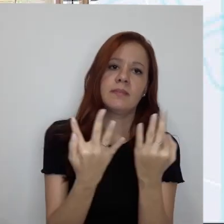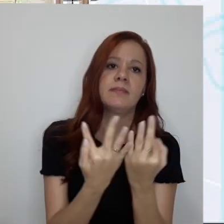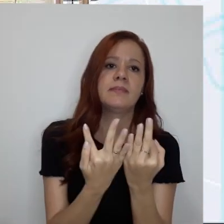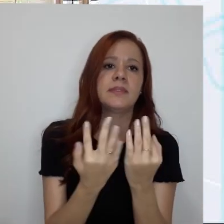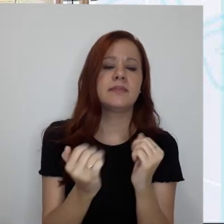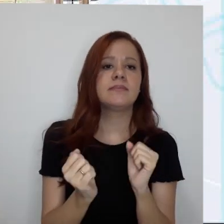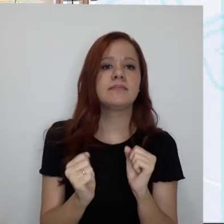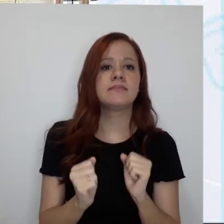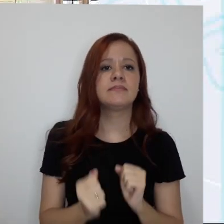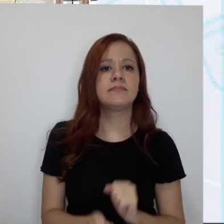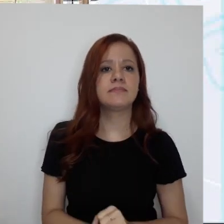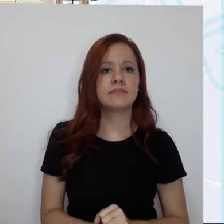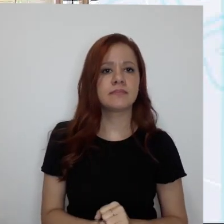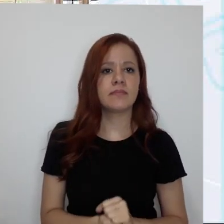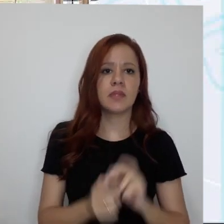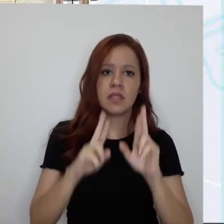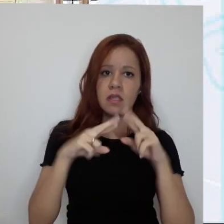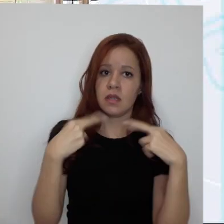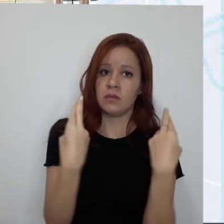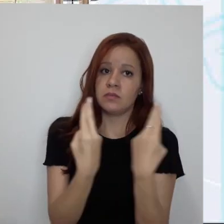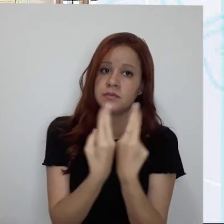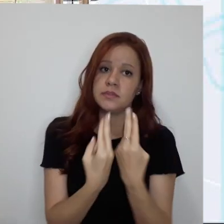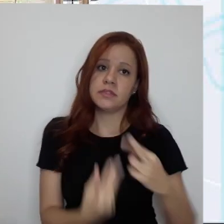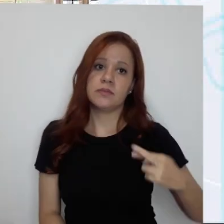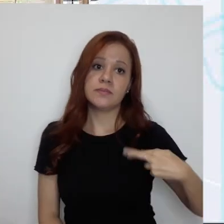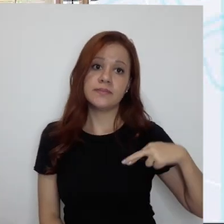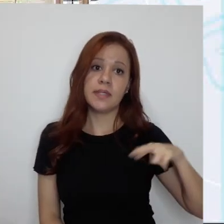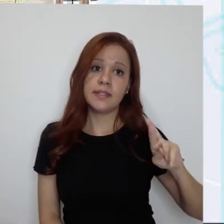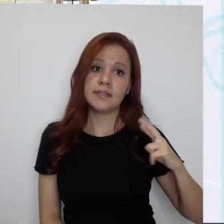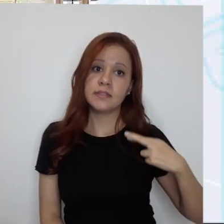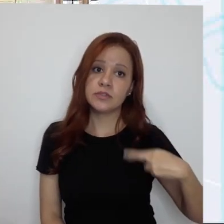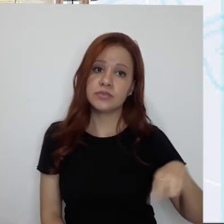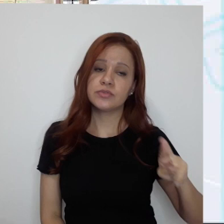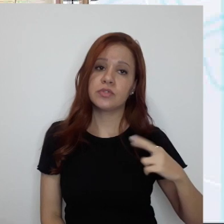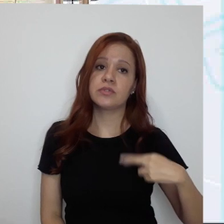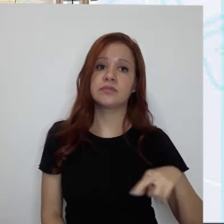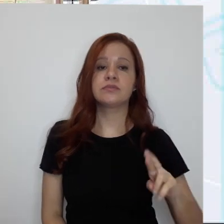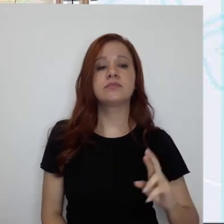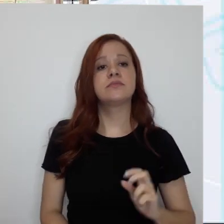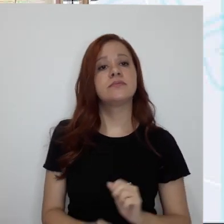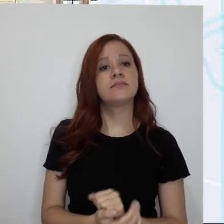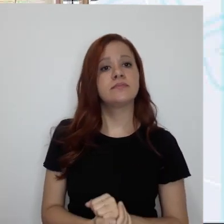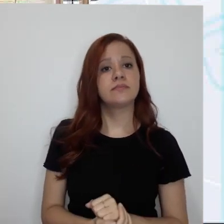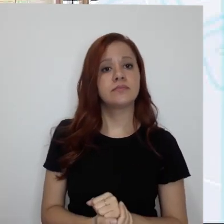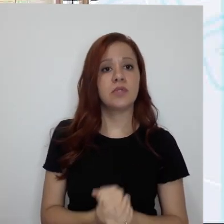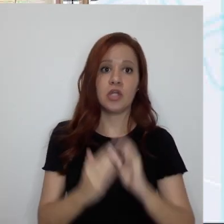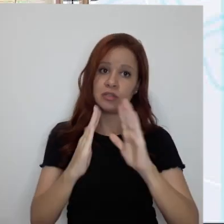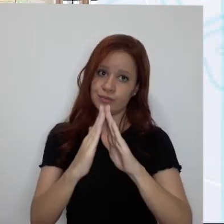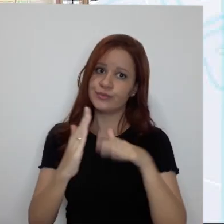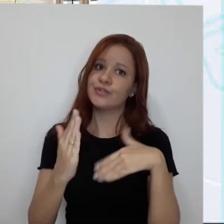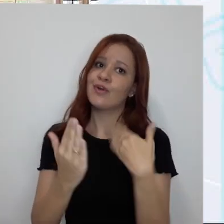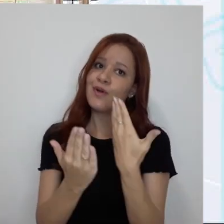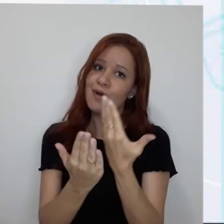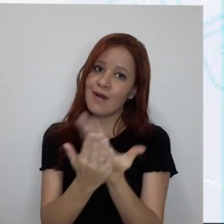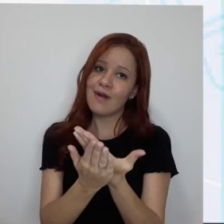nós temos reuniões religiosas, templos religiosos, nós temos a